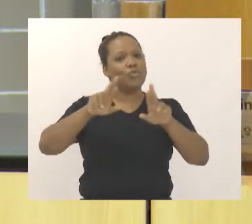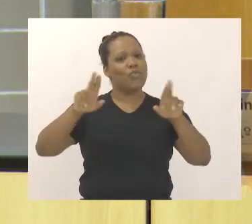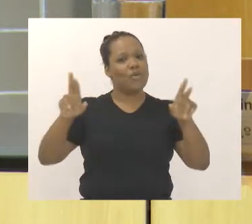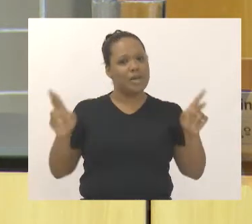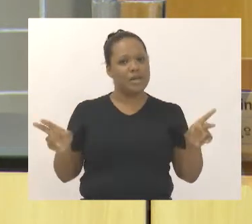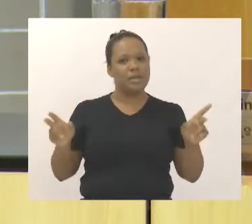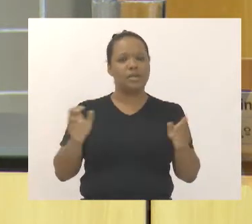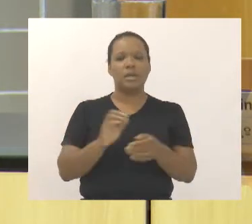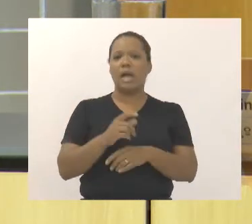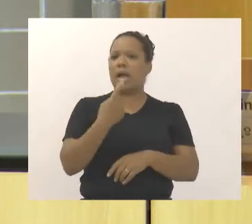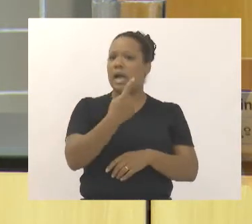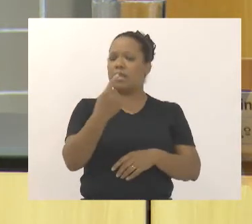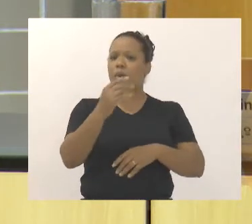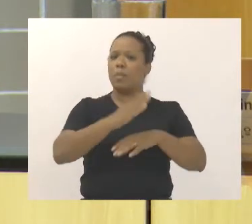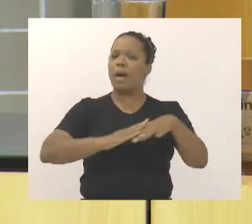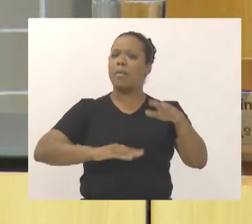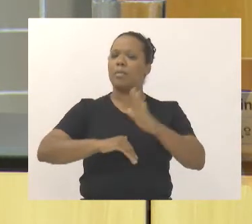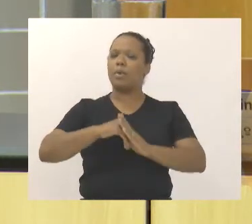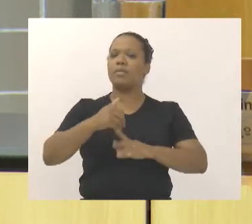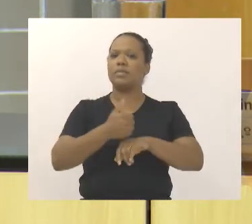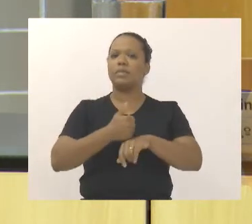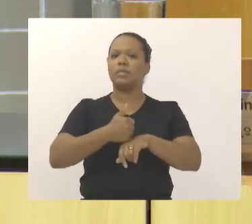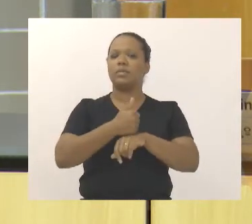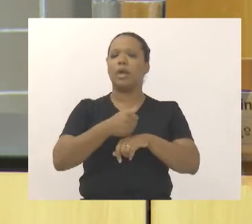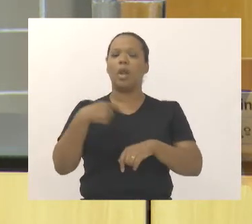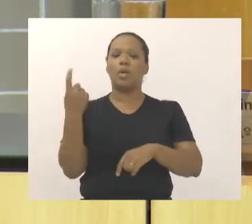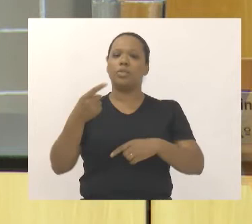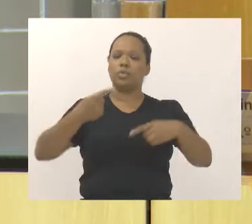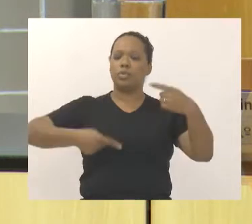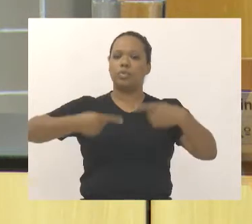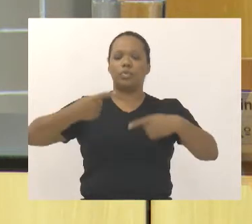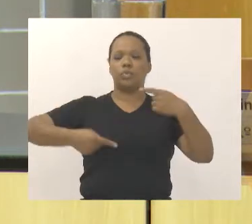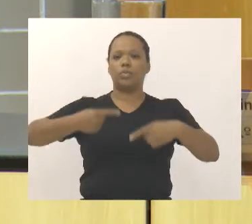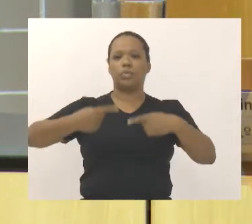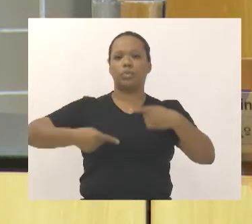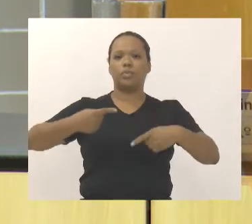tem uma profissão, e hoje a gente está debatendo sobre